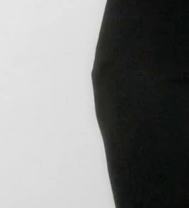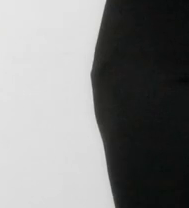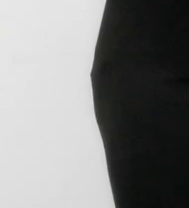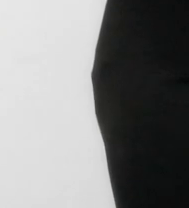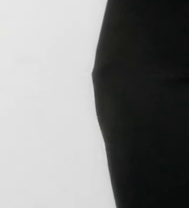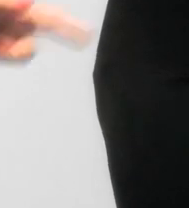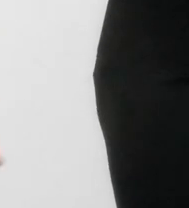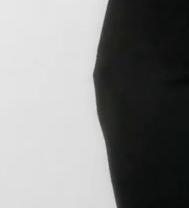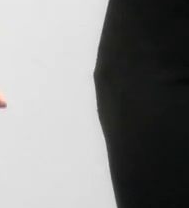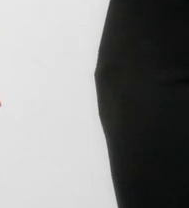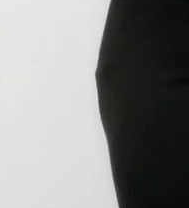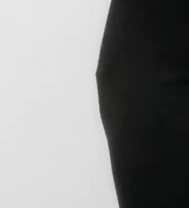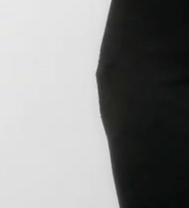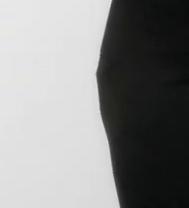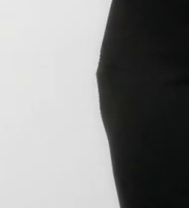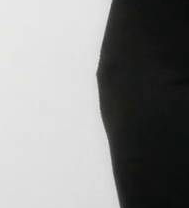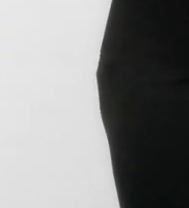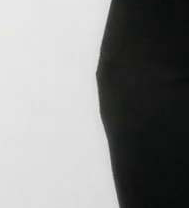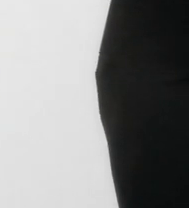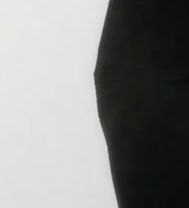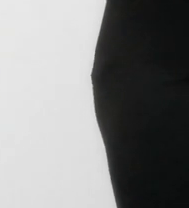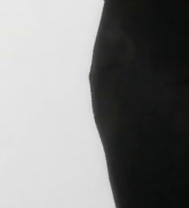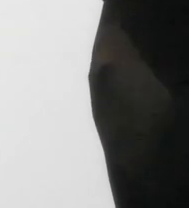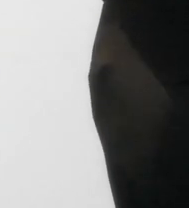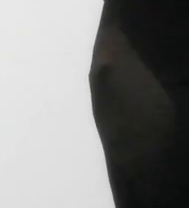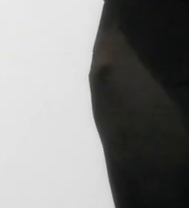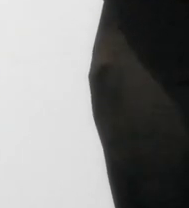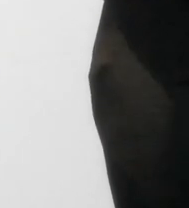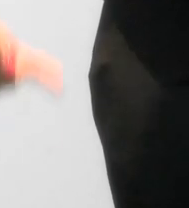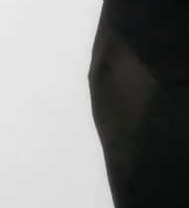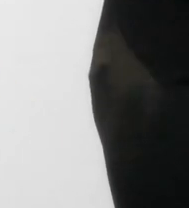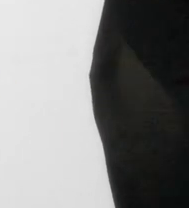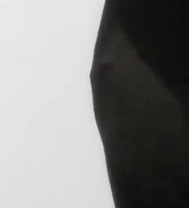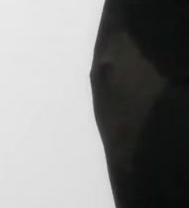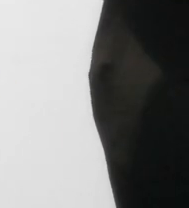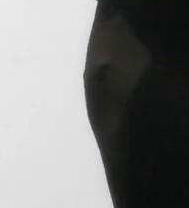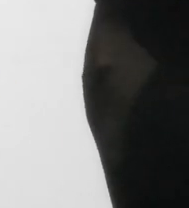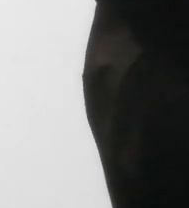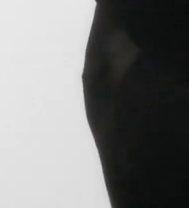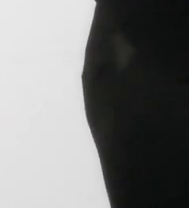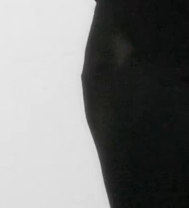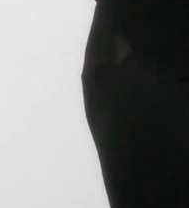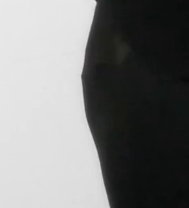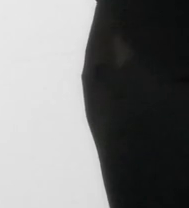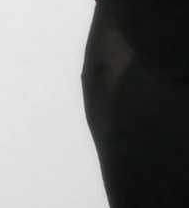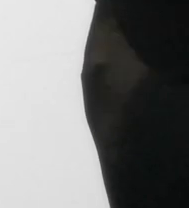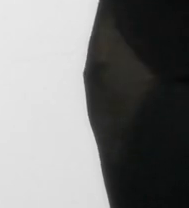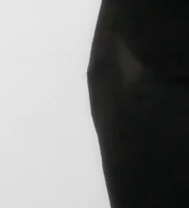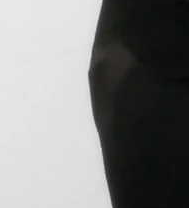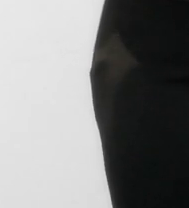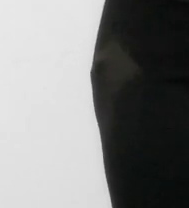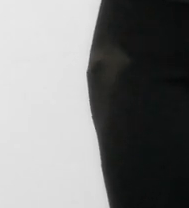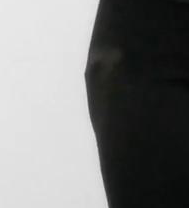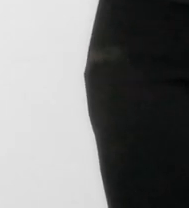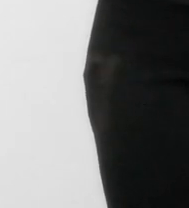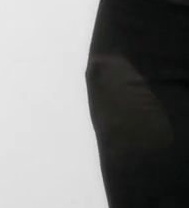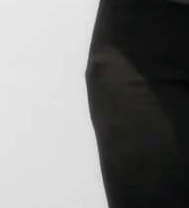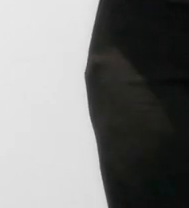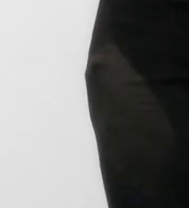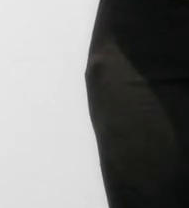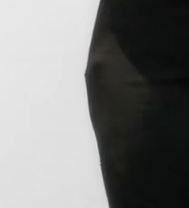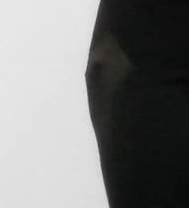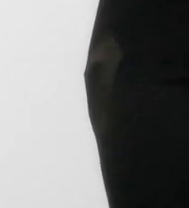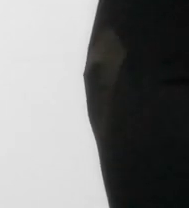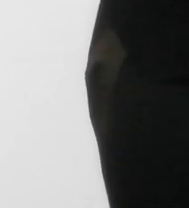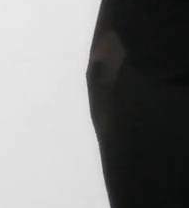parar a casa para onde é uma obrigação não do